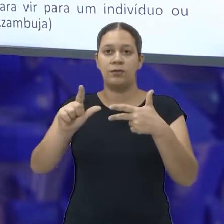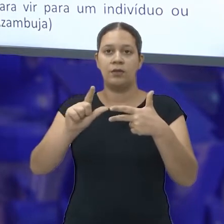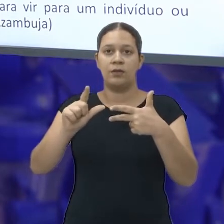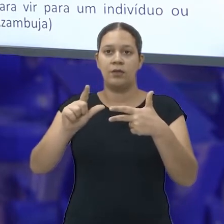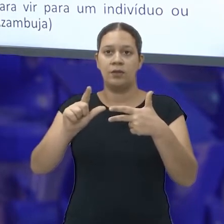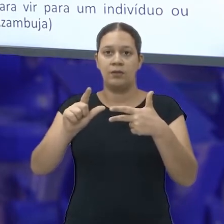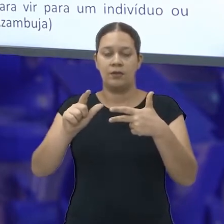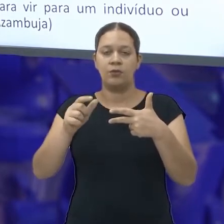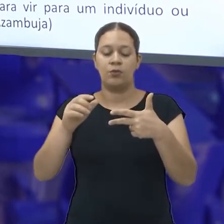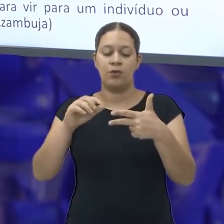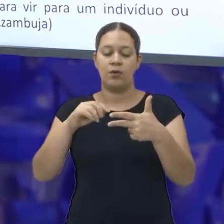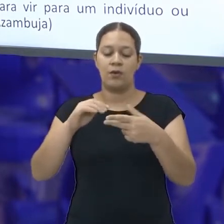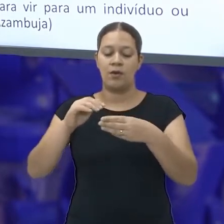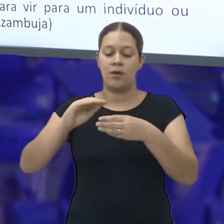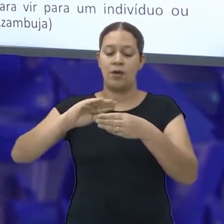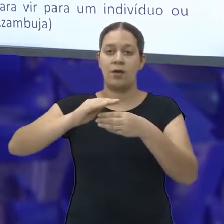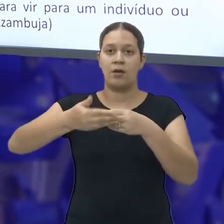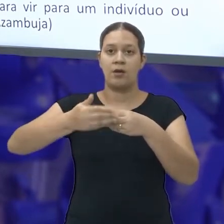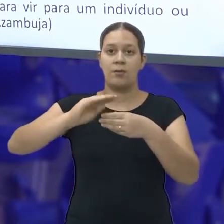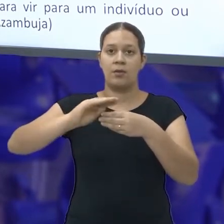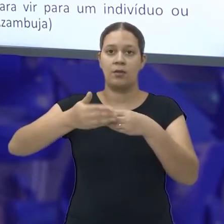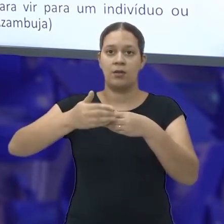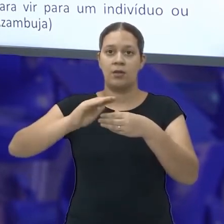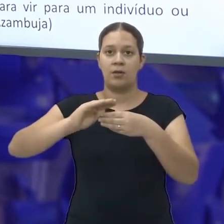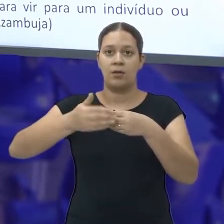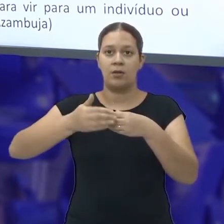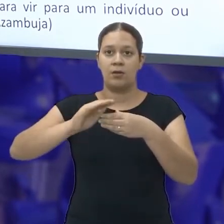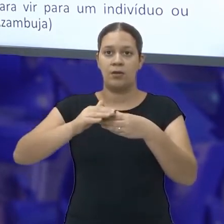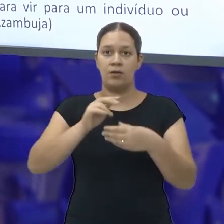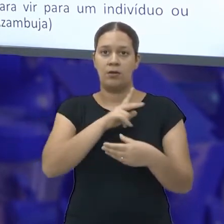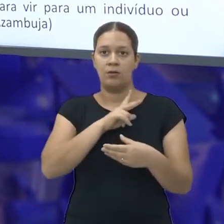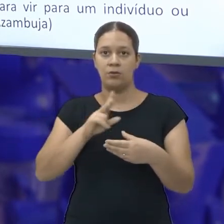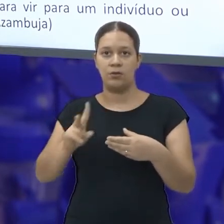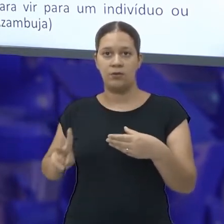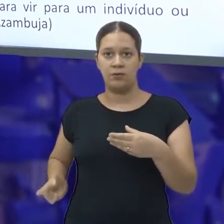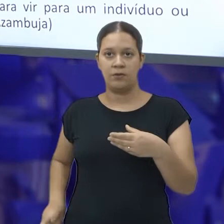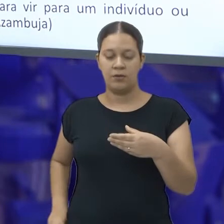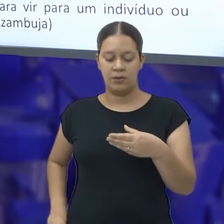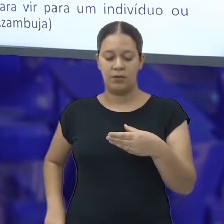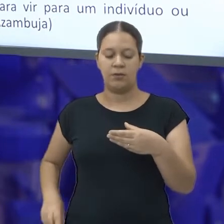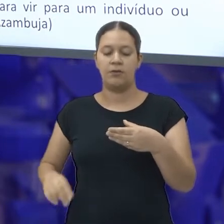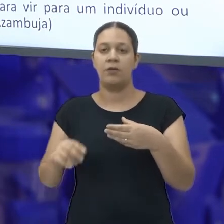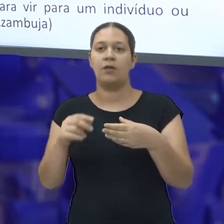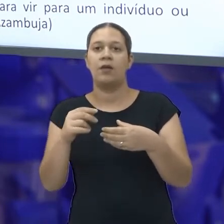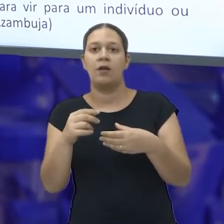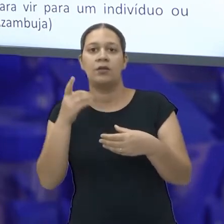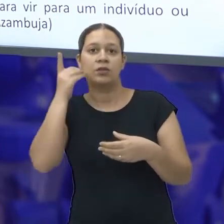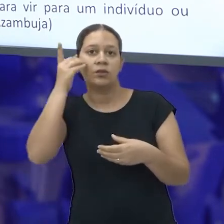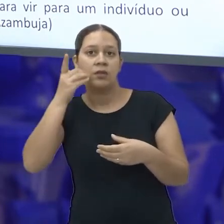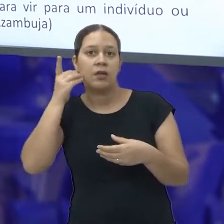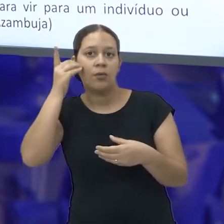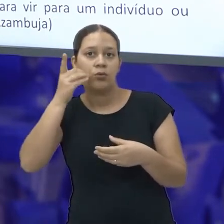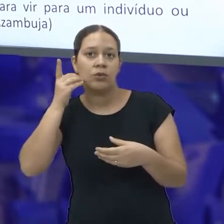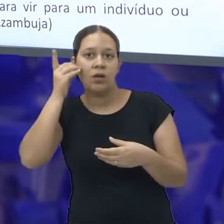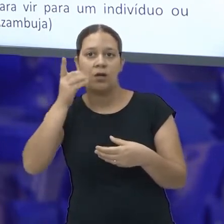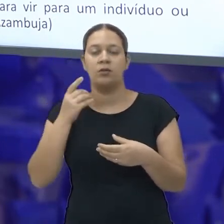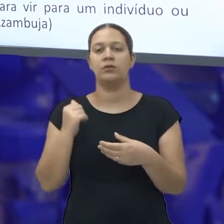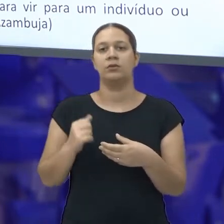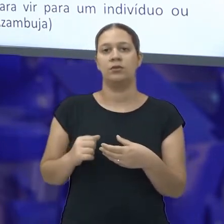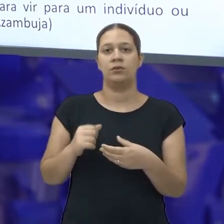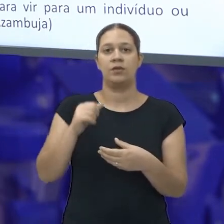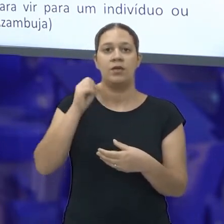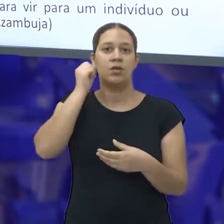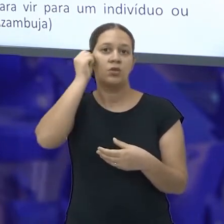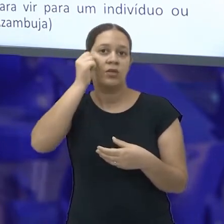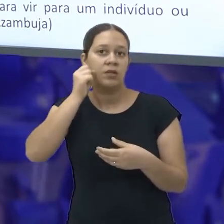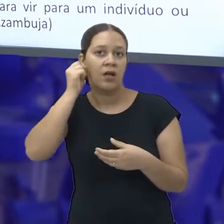cidade é a Câmara de Vereadores, no caso brasileiro, o Congresso Nacional, né, com a Câmara dos Deputados e o